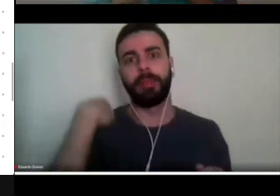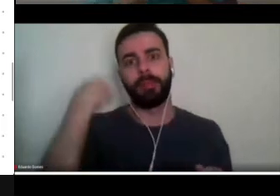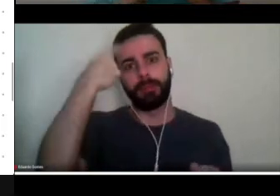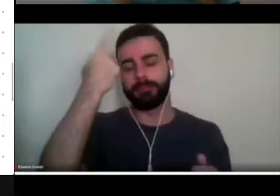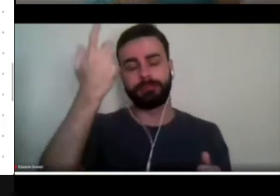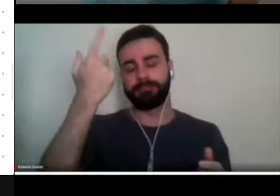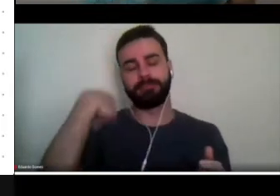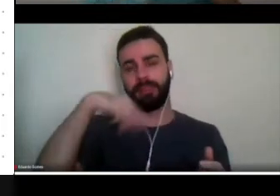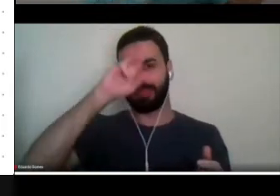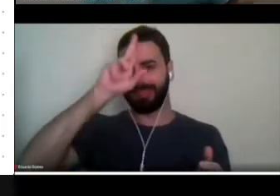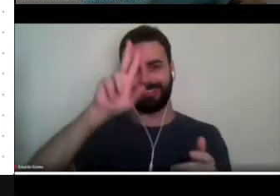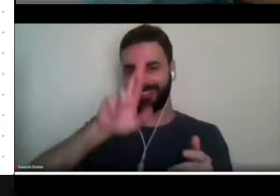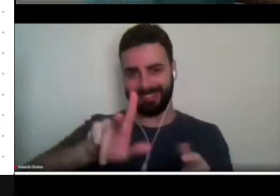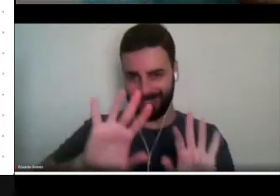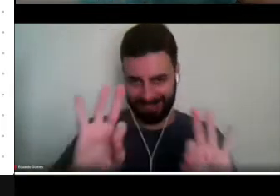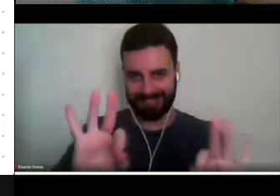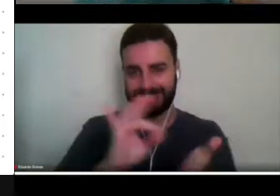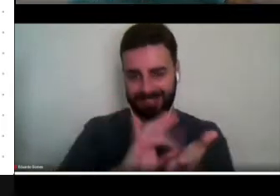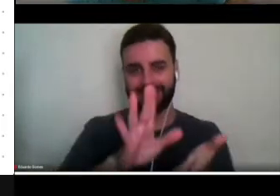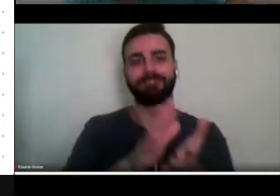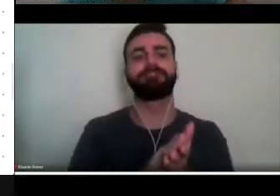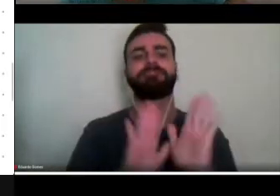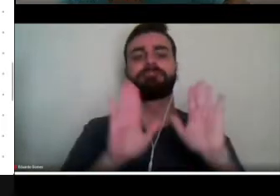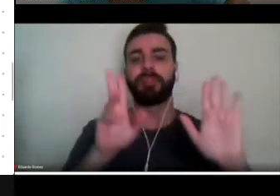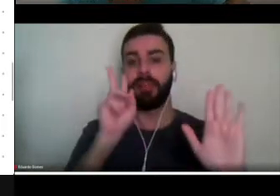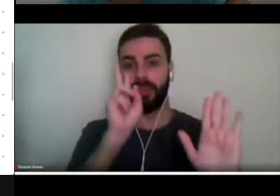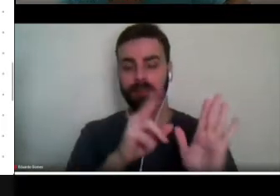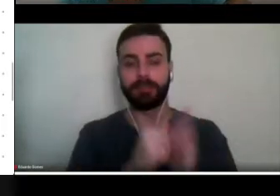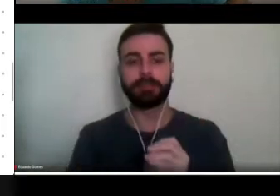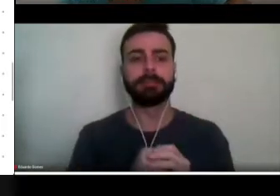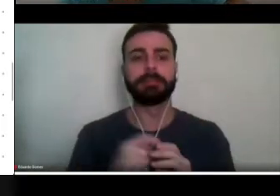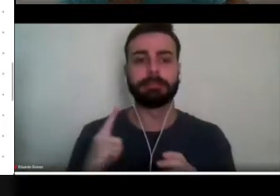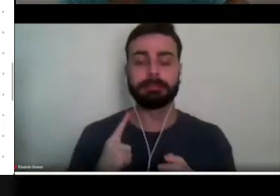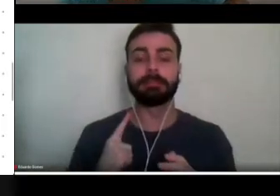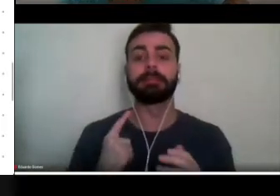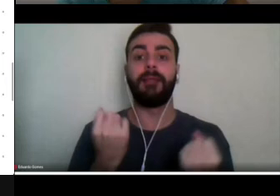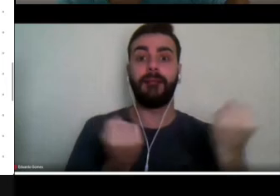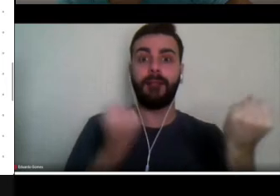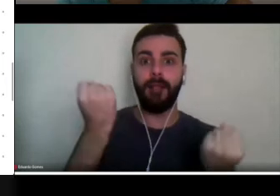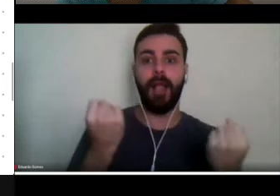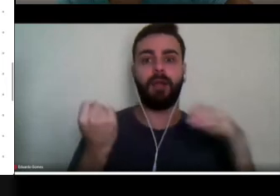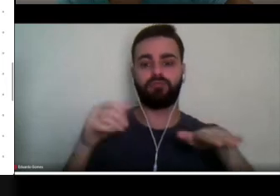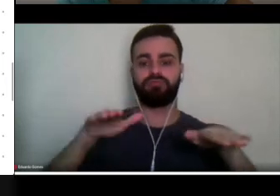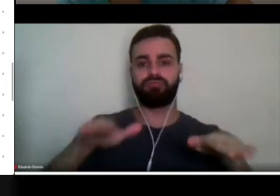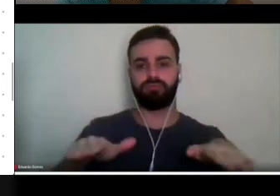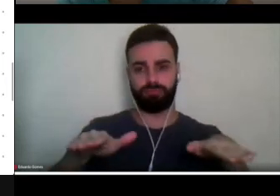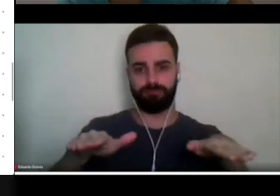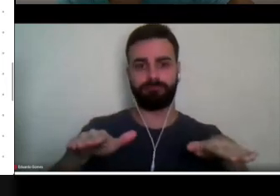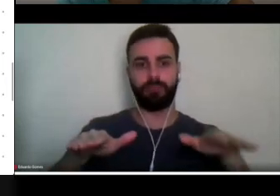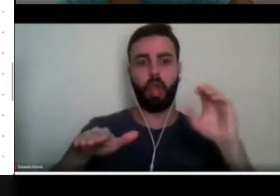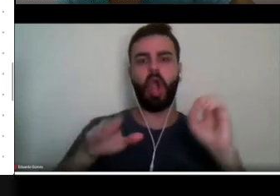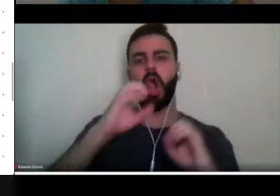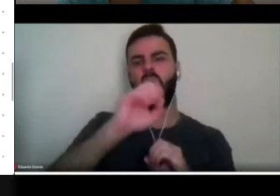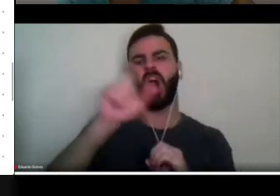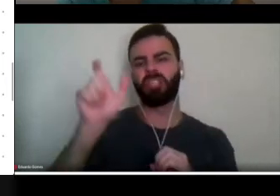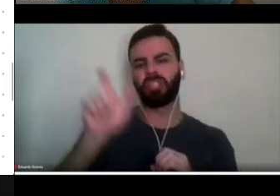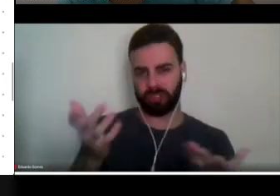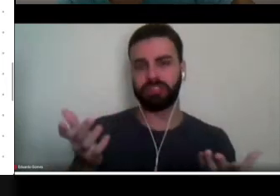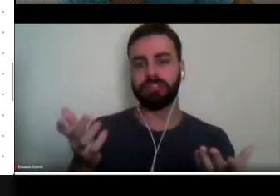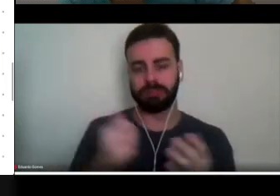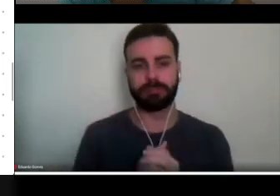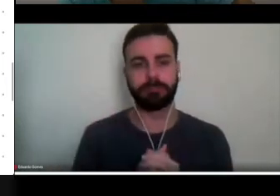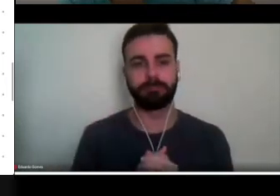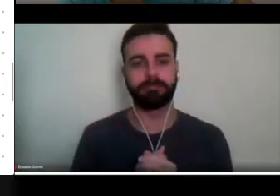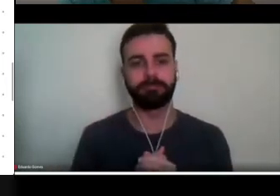que se movem no eixo OX, né? Então, se você pensar assim para esquematizar, eles estão numa